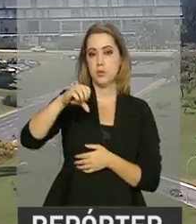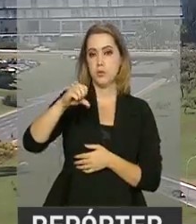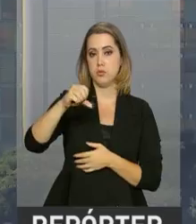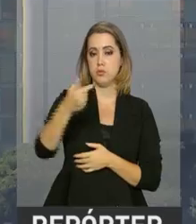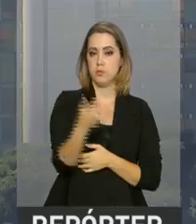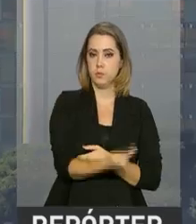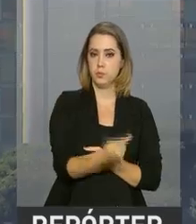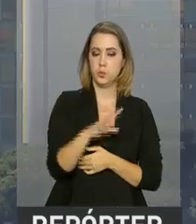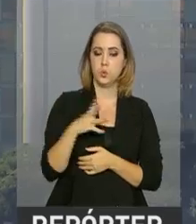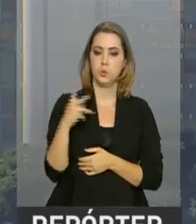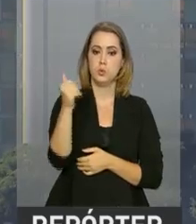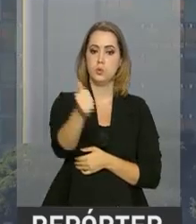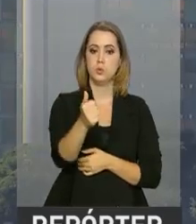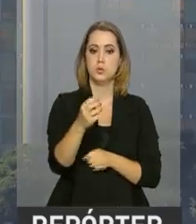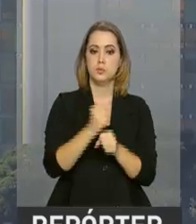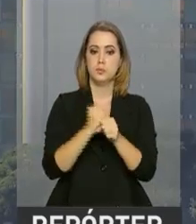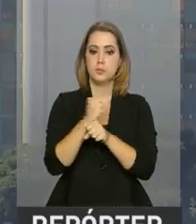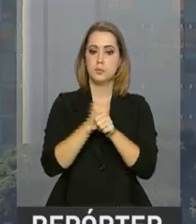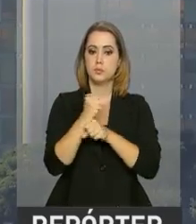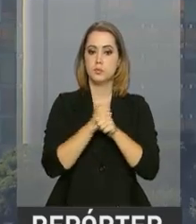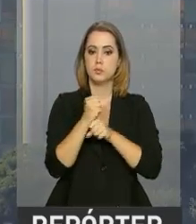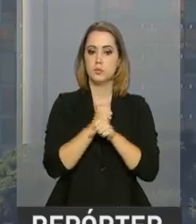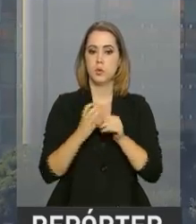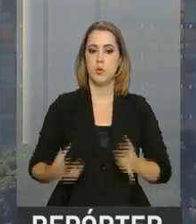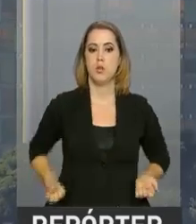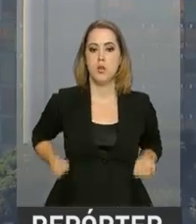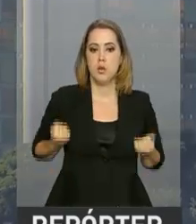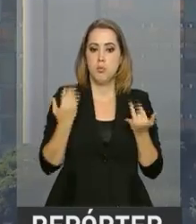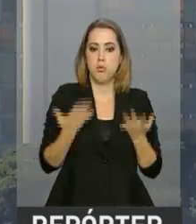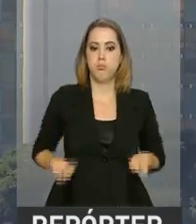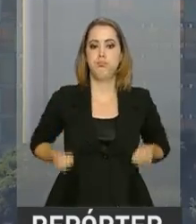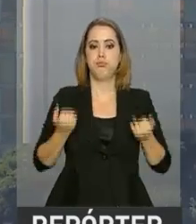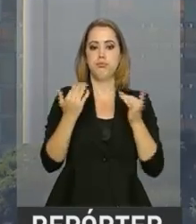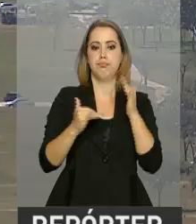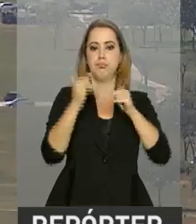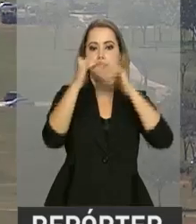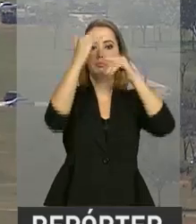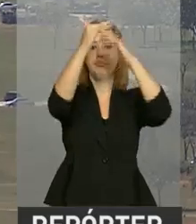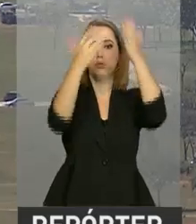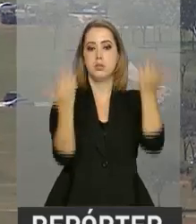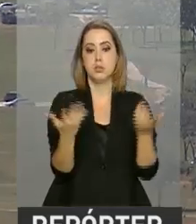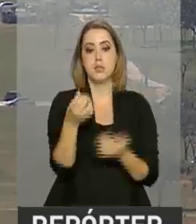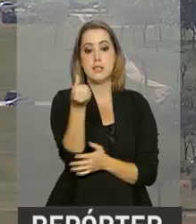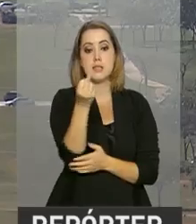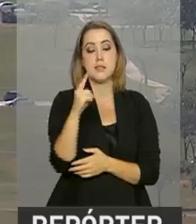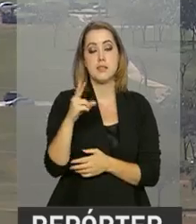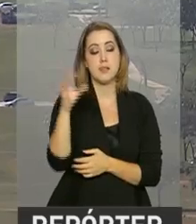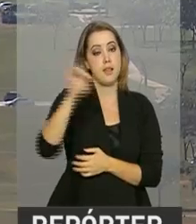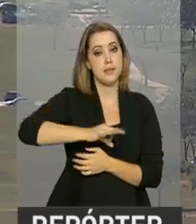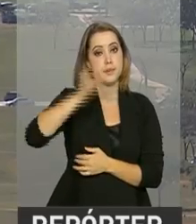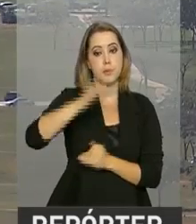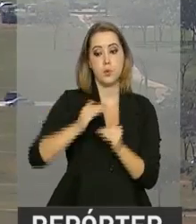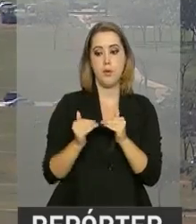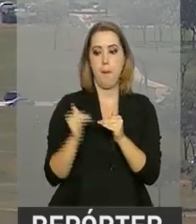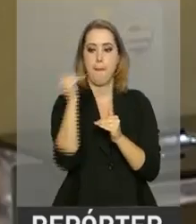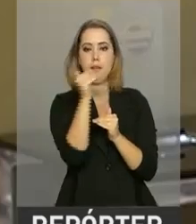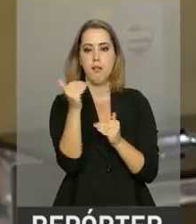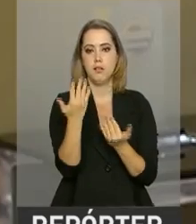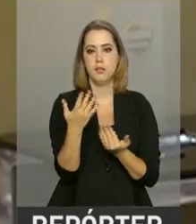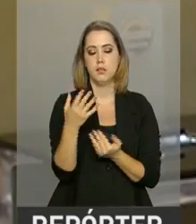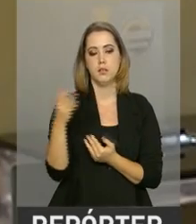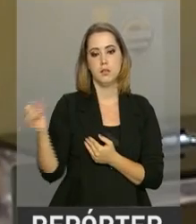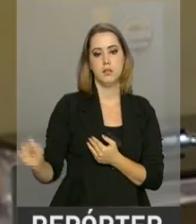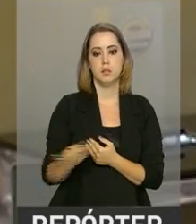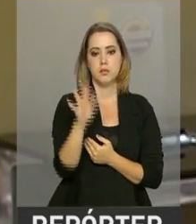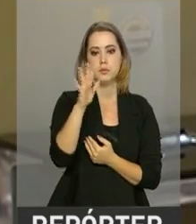1997 todos os anos as despesas públicas crescem em média 6% acima da inflação um